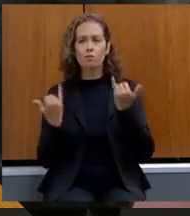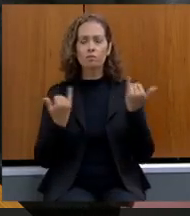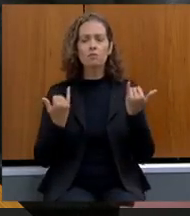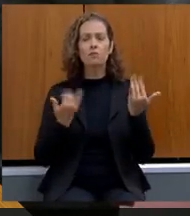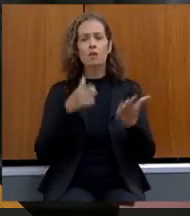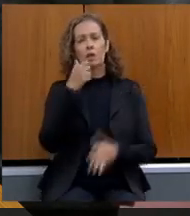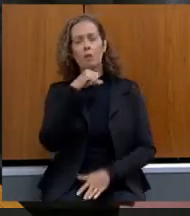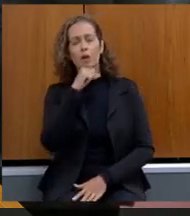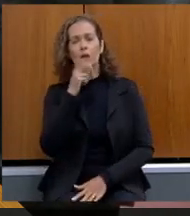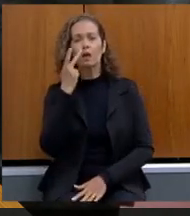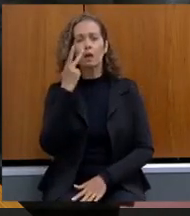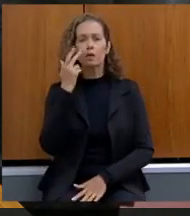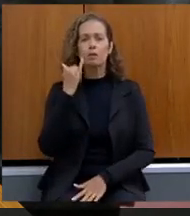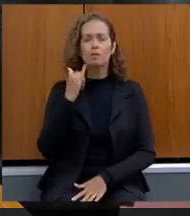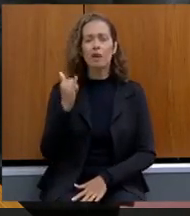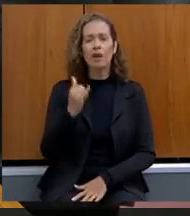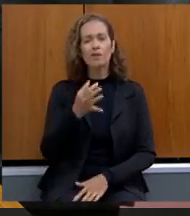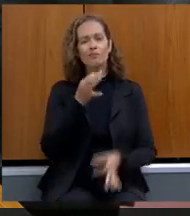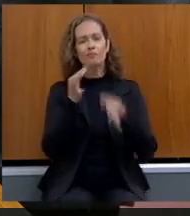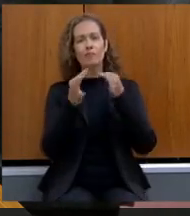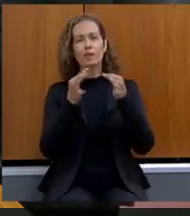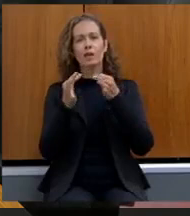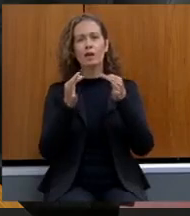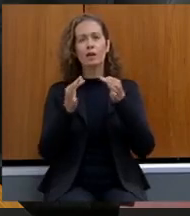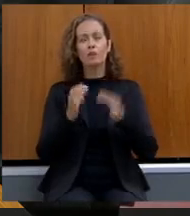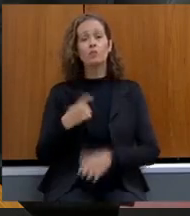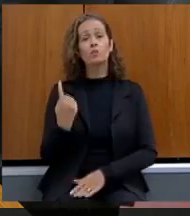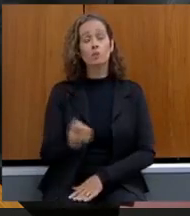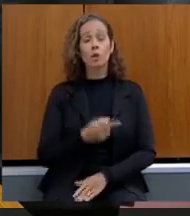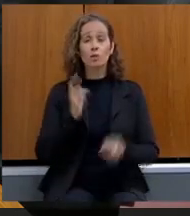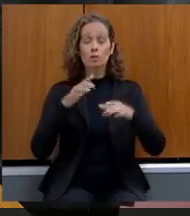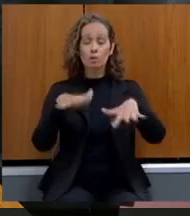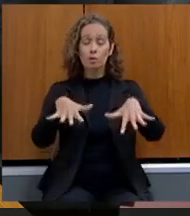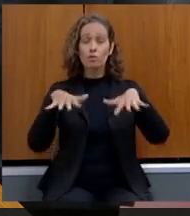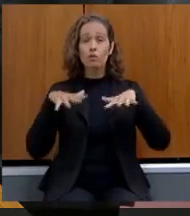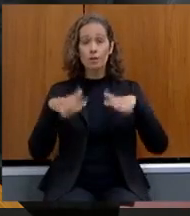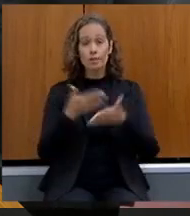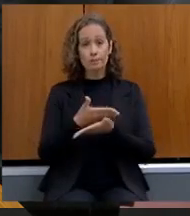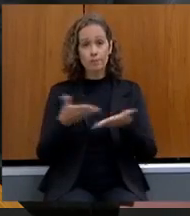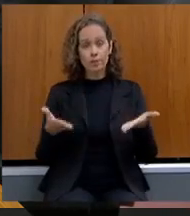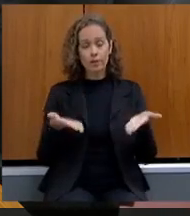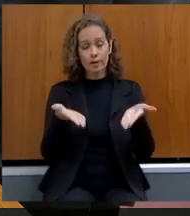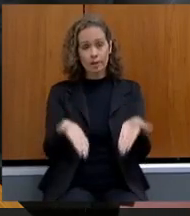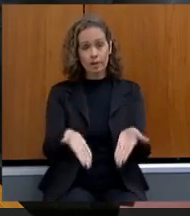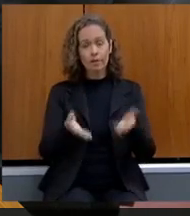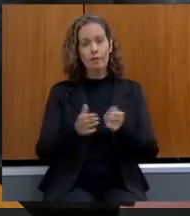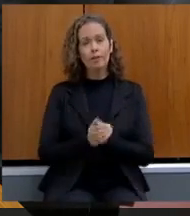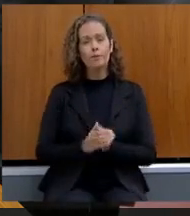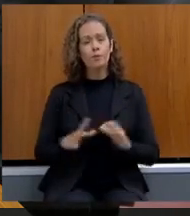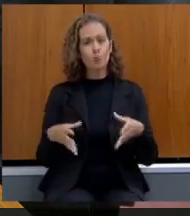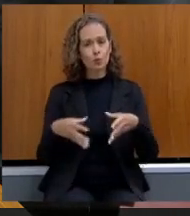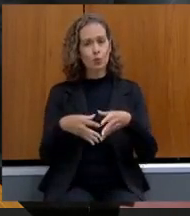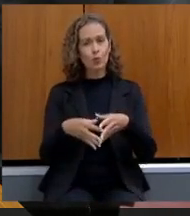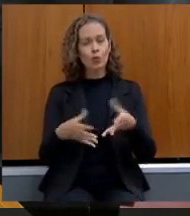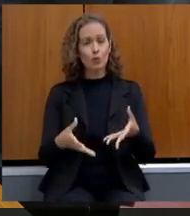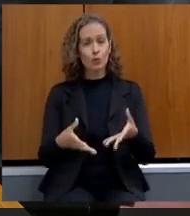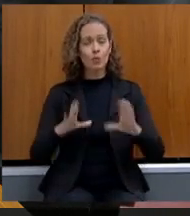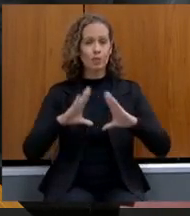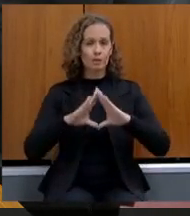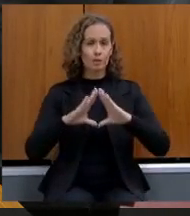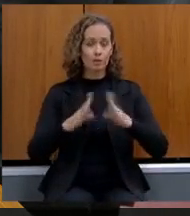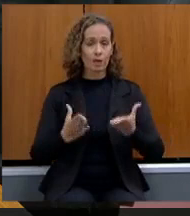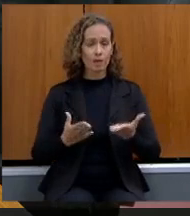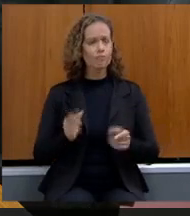pais as mães Eu sugiro que nós façamos uma audiência pública aqui na Assembleia aqui na comissão de